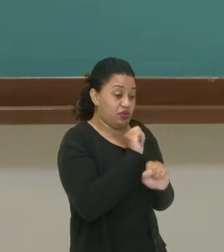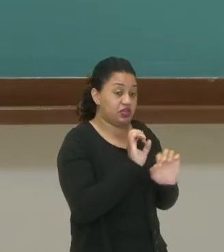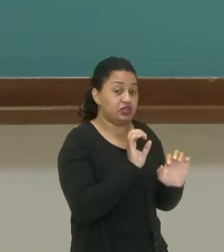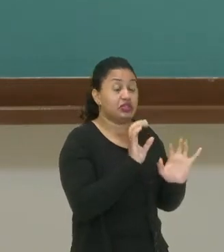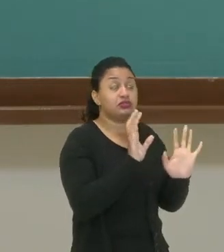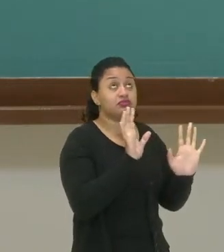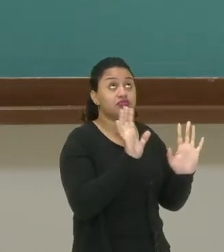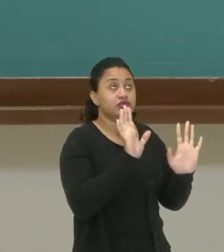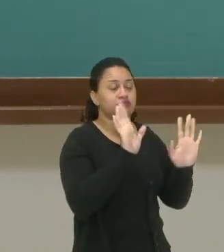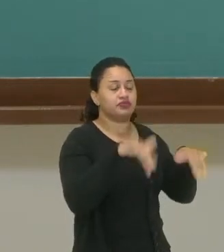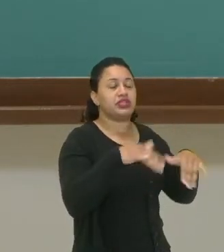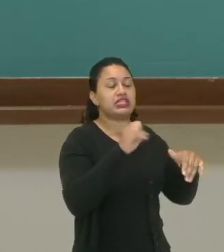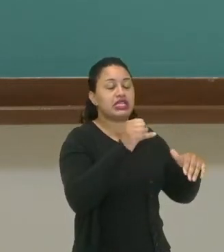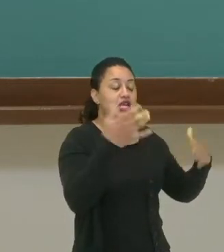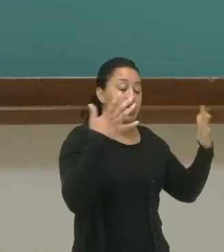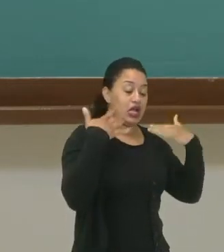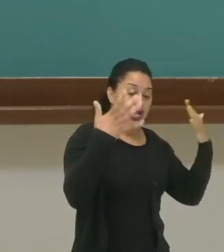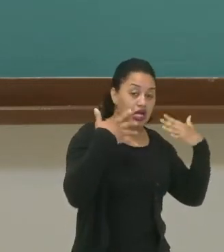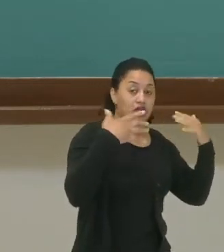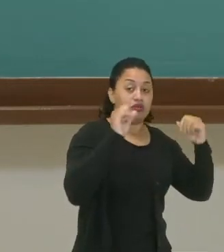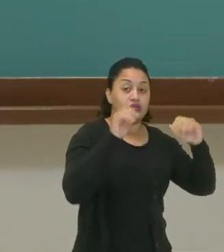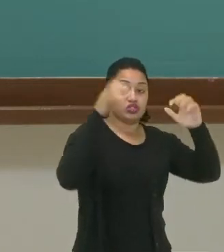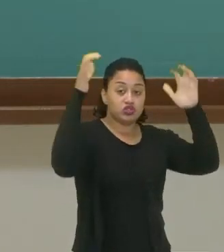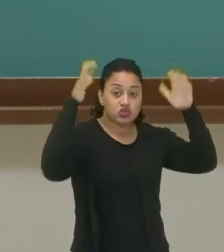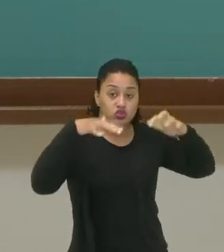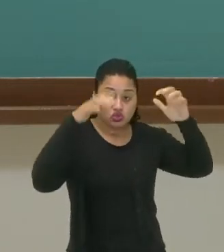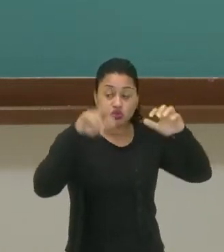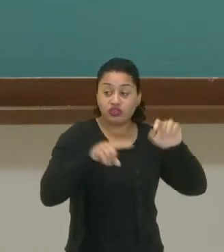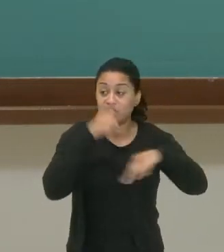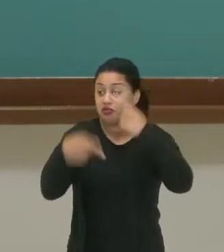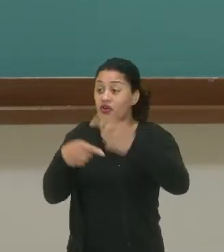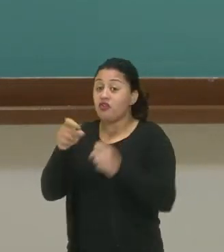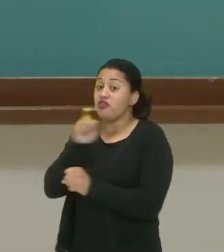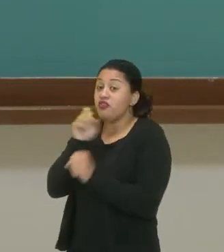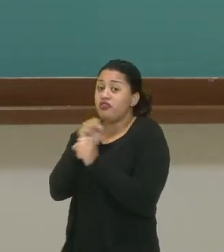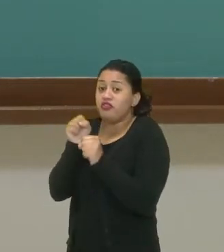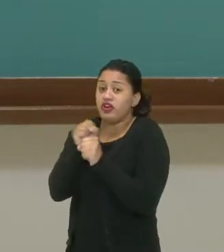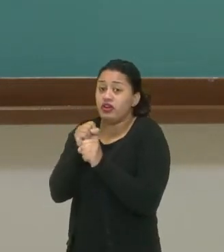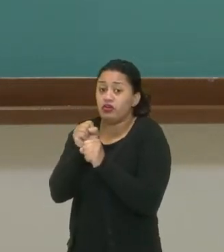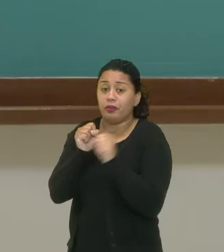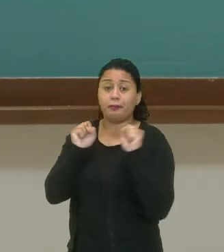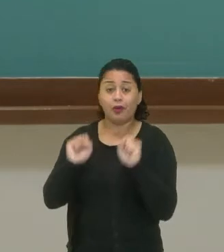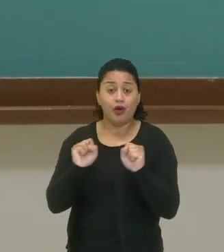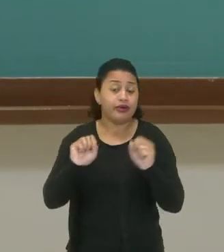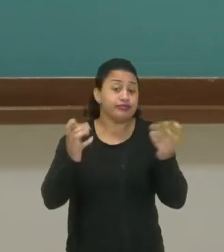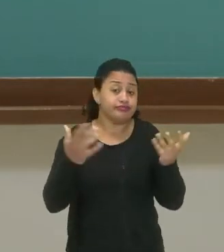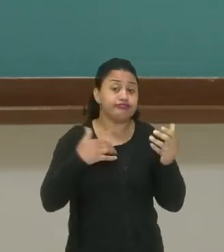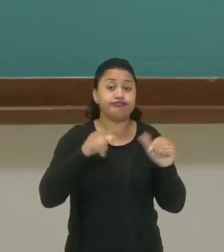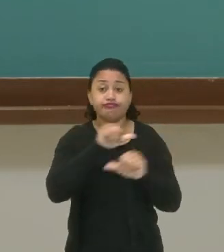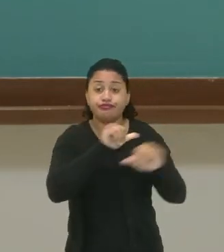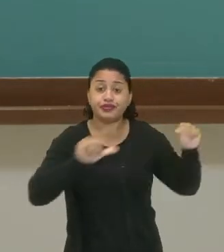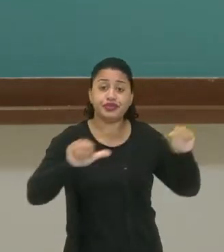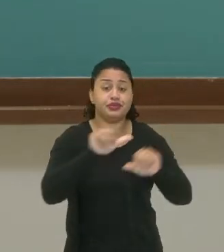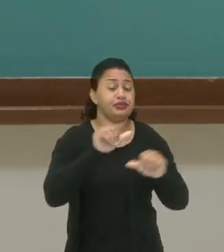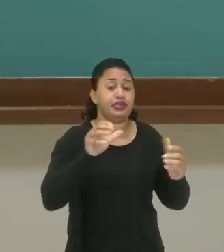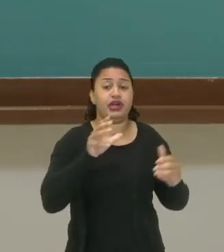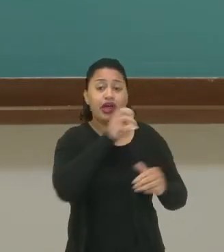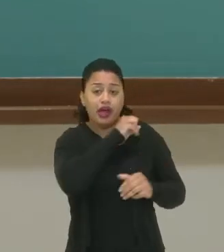perdão, se está calor, pode ser que chova e baixe a temperatura, Então, repare, muda de hora em hora o